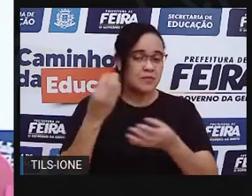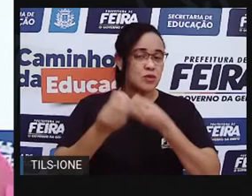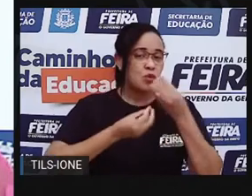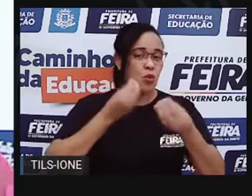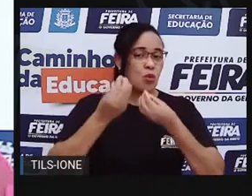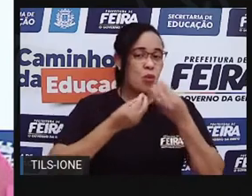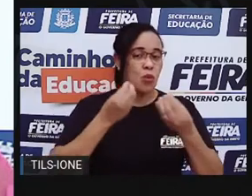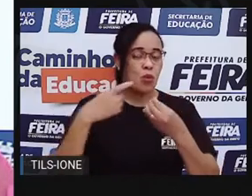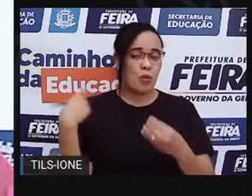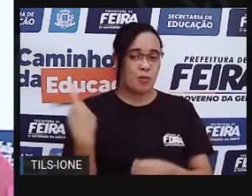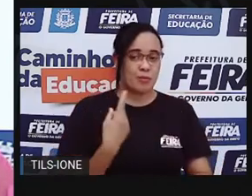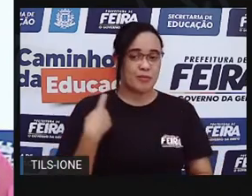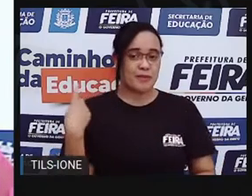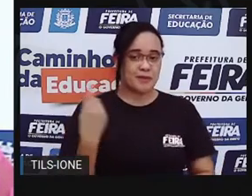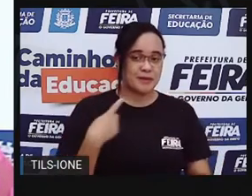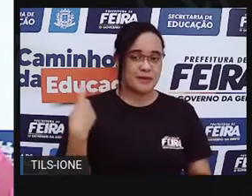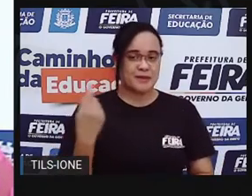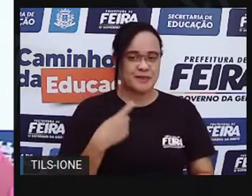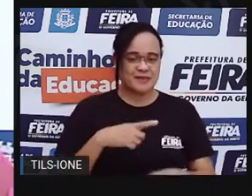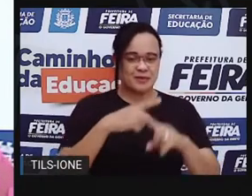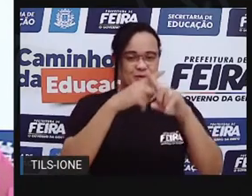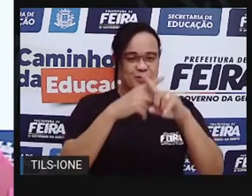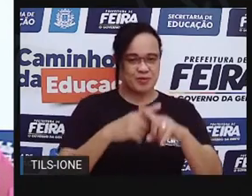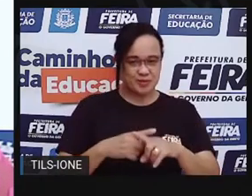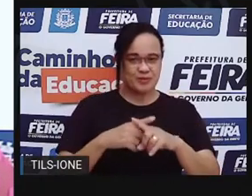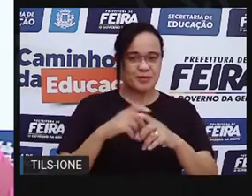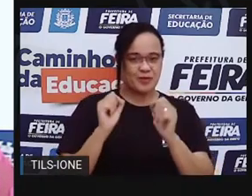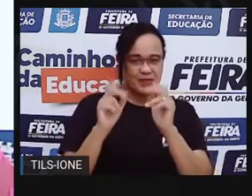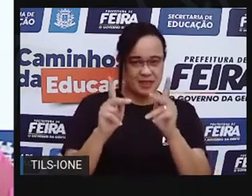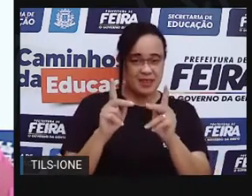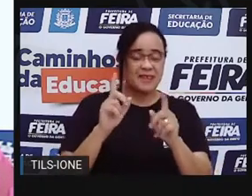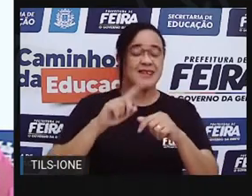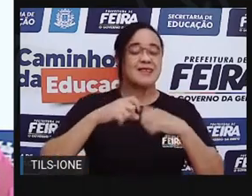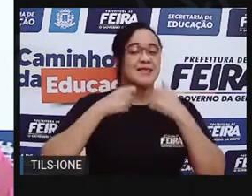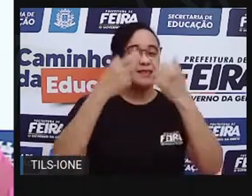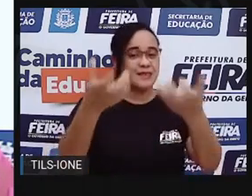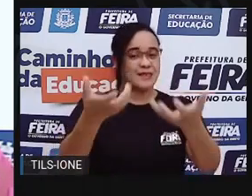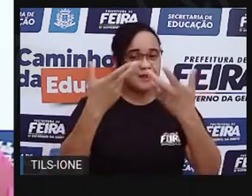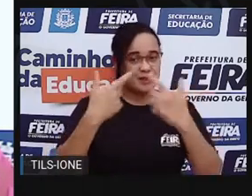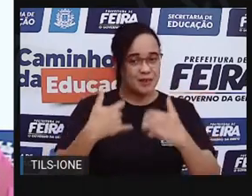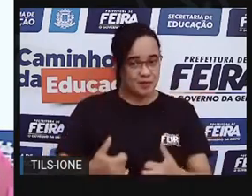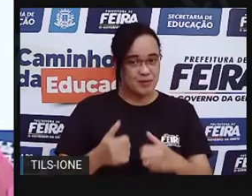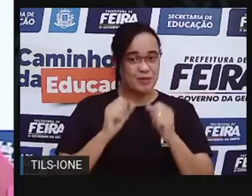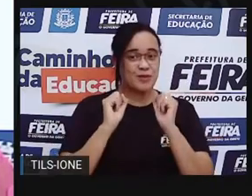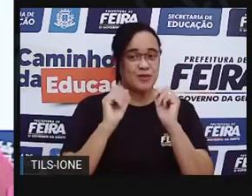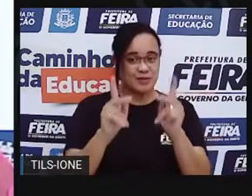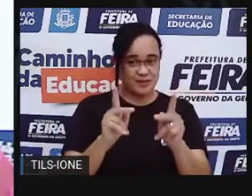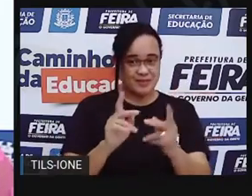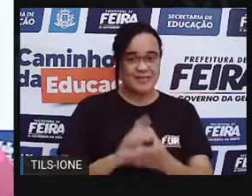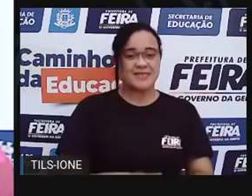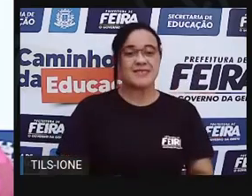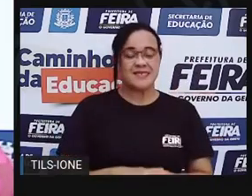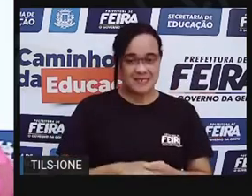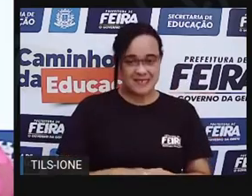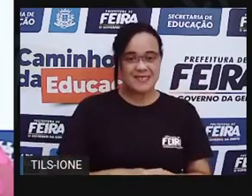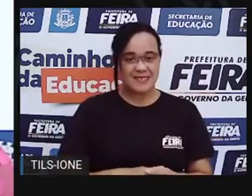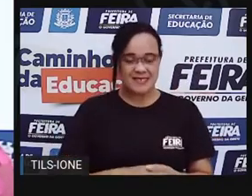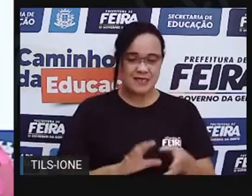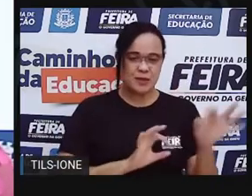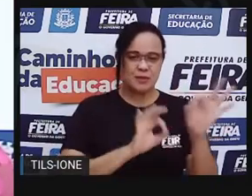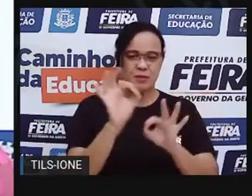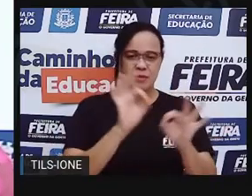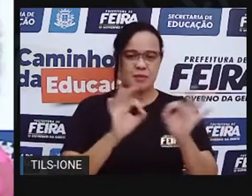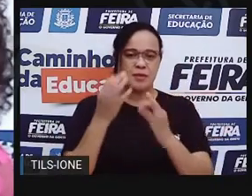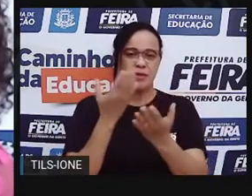é um peão. Que tal esse desafio? Depois você conta pra gente, tá certo? Sabe o que foi que eu preparei para